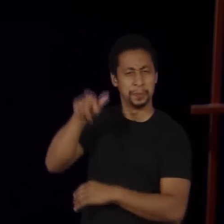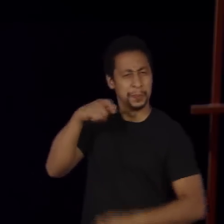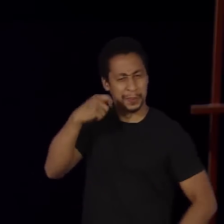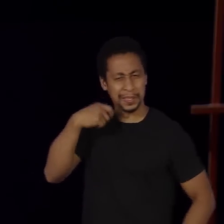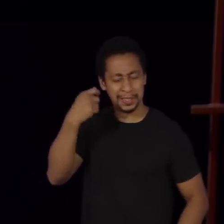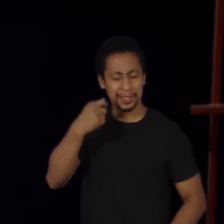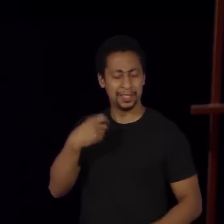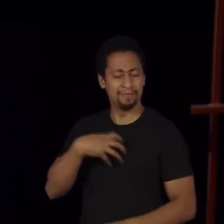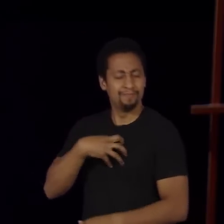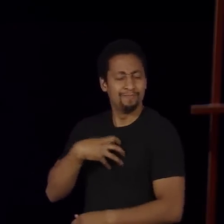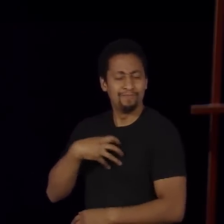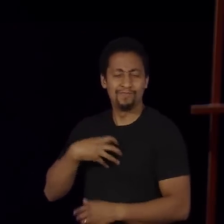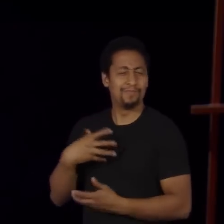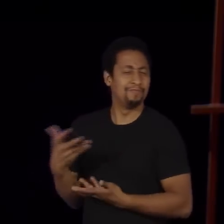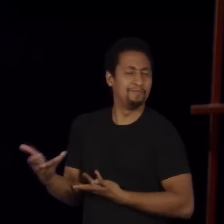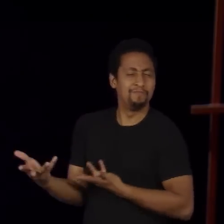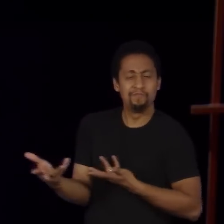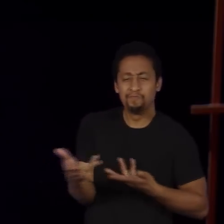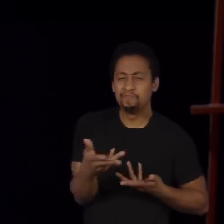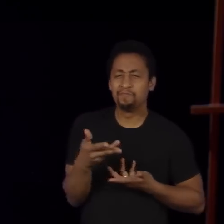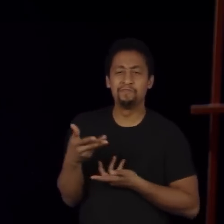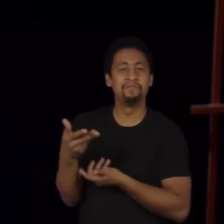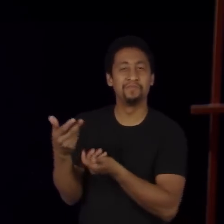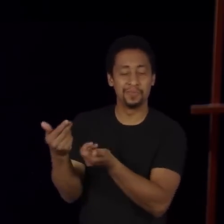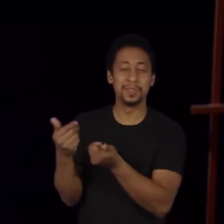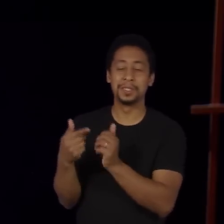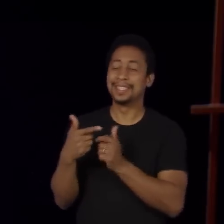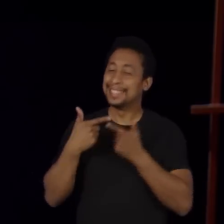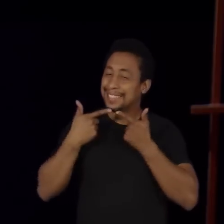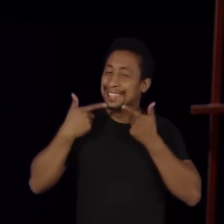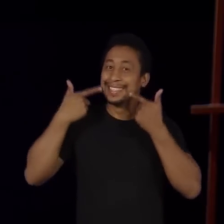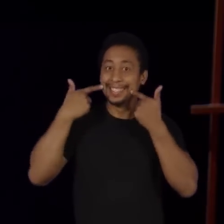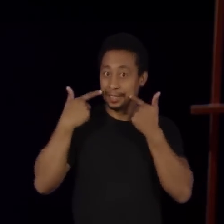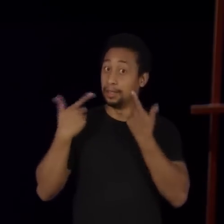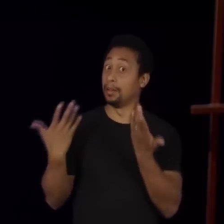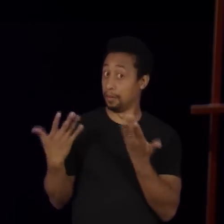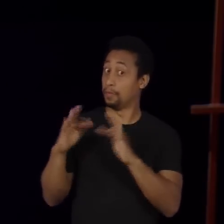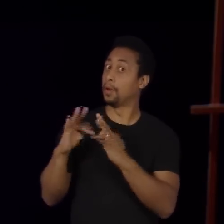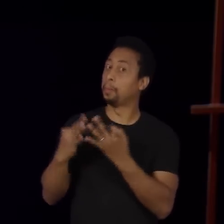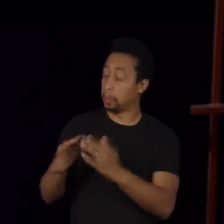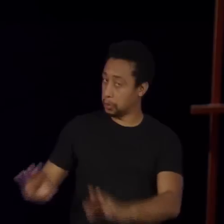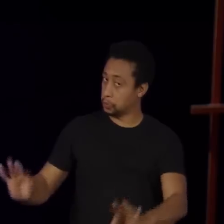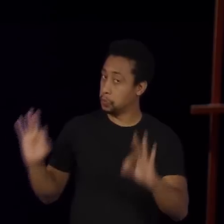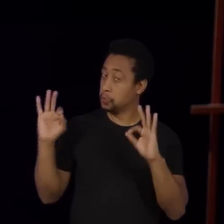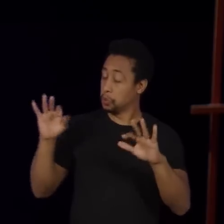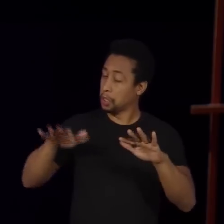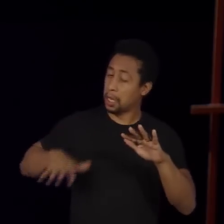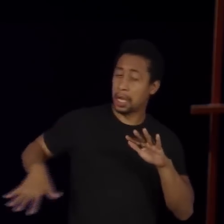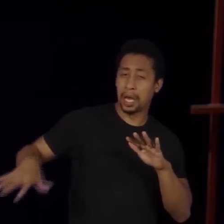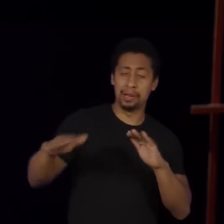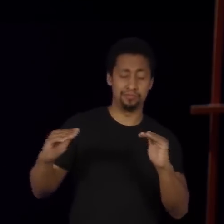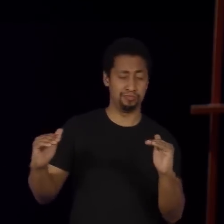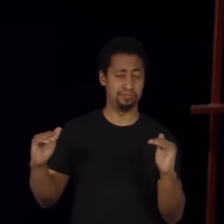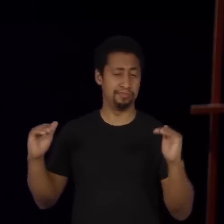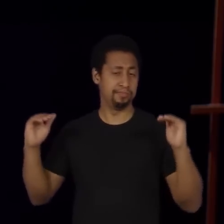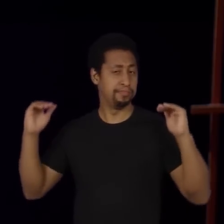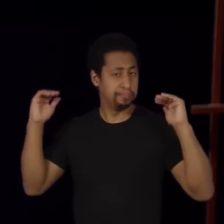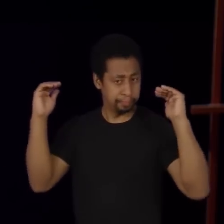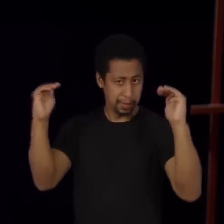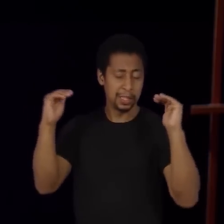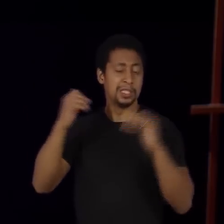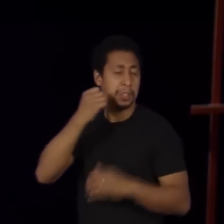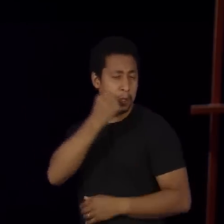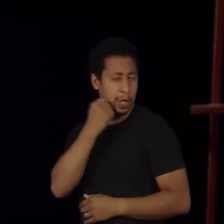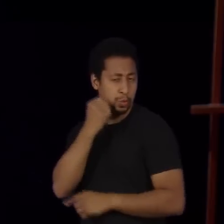envolvente, carismática. Nascida numa família de barões, viscondes e senadores, tornou-se a admirada dama